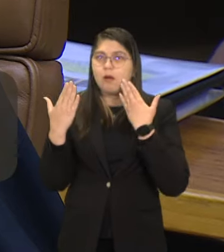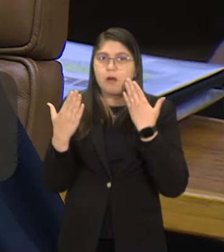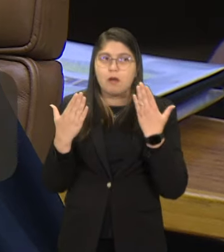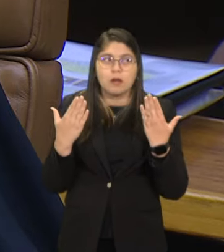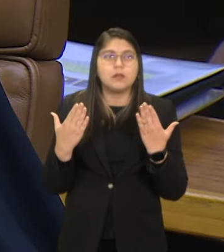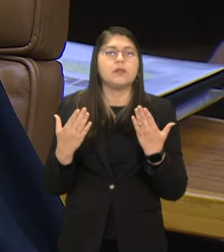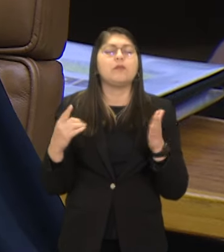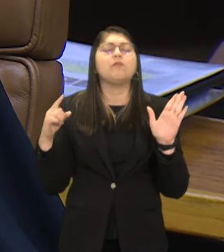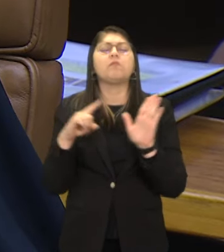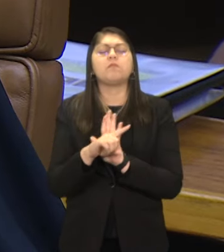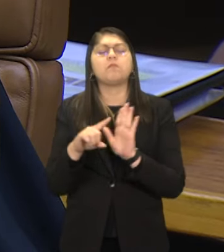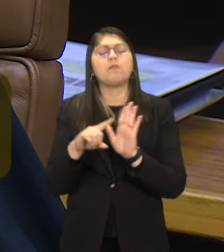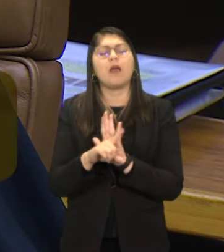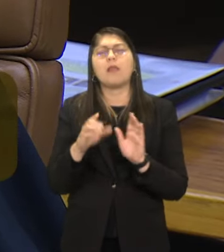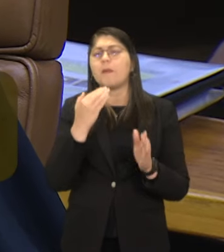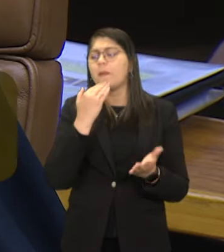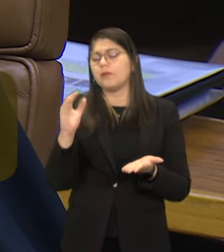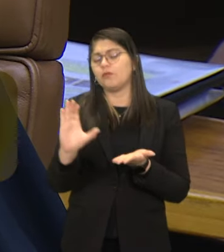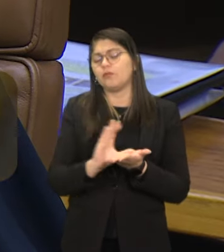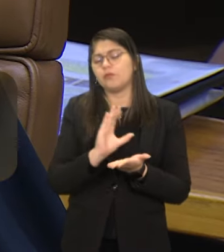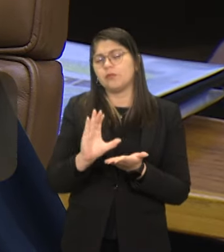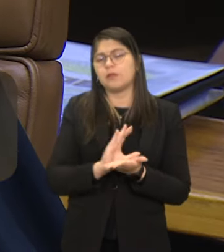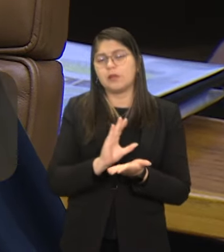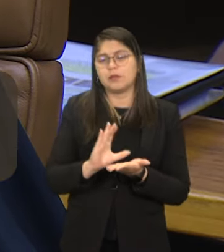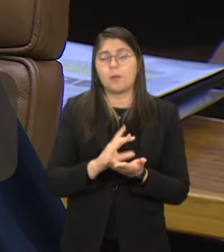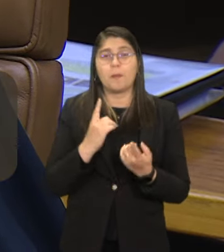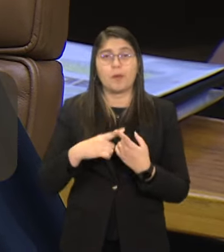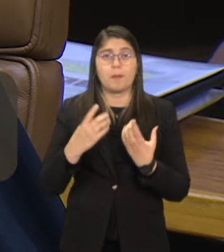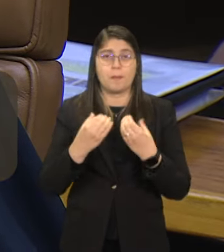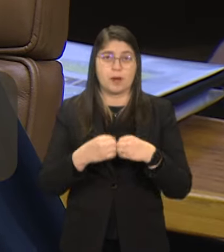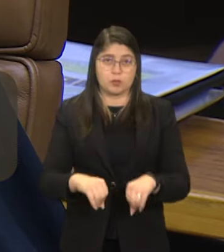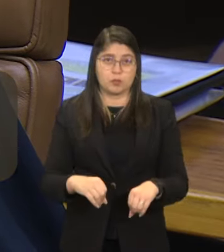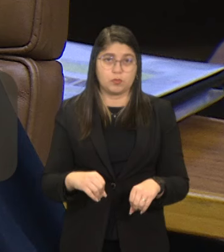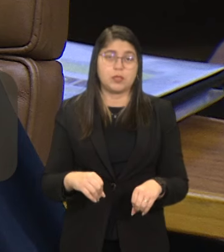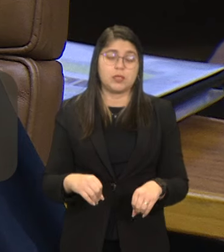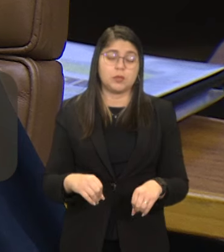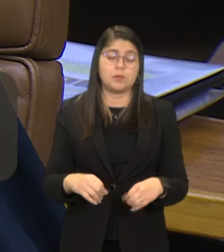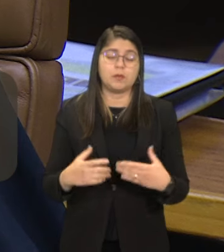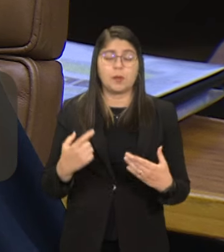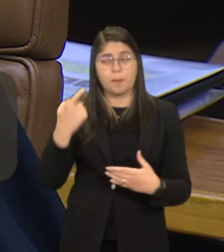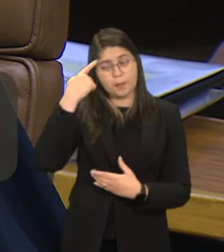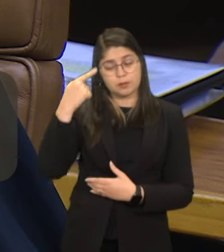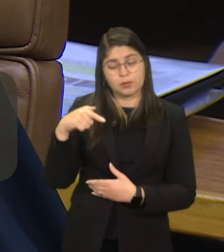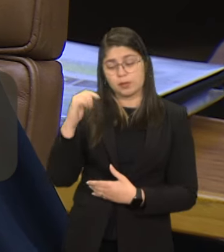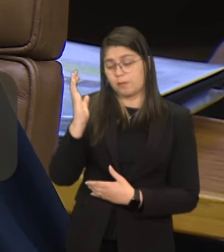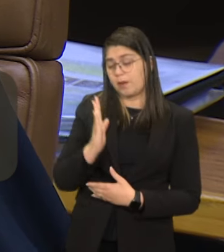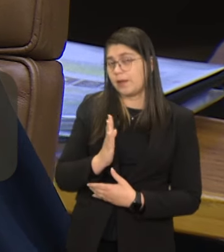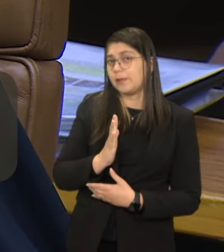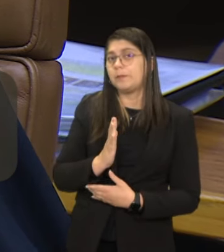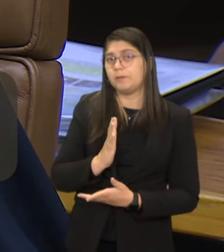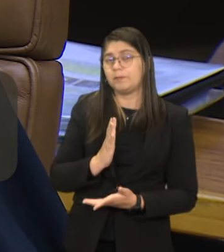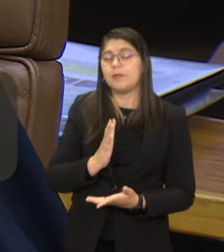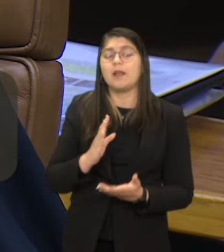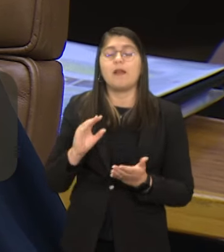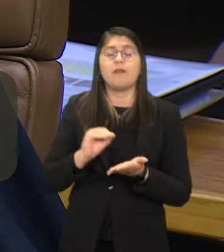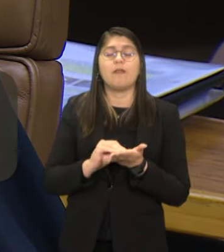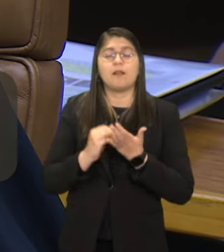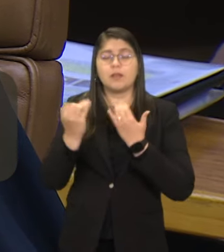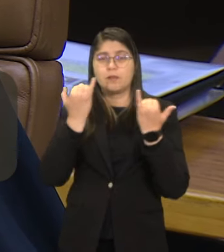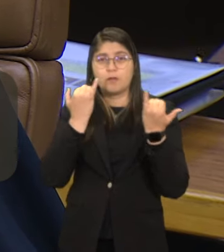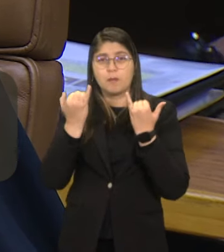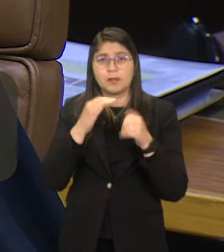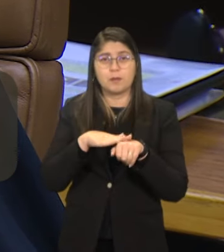inclusive pedidos de indenização por danos causados pelas vacinas, penso que no Brasil a precariedade de informações mais concretas sobre